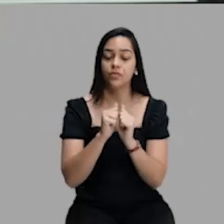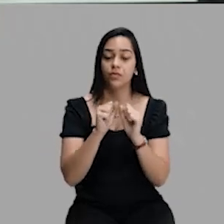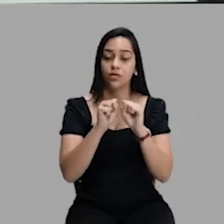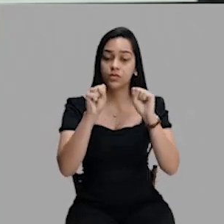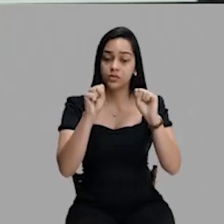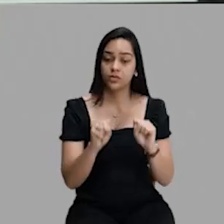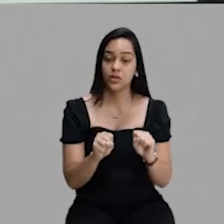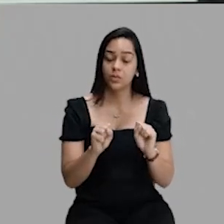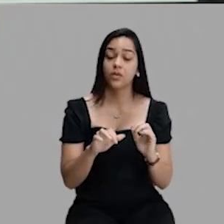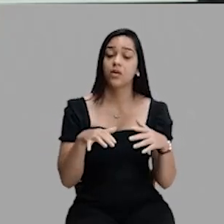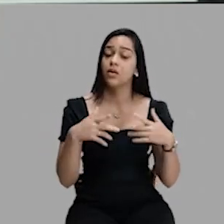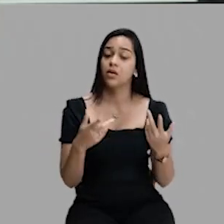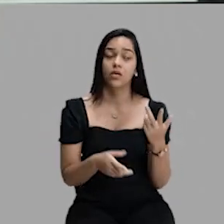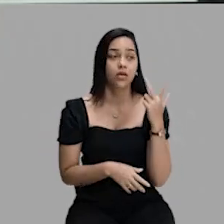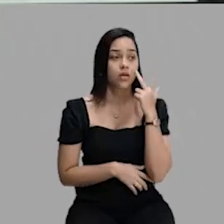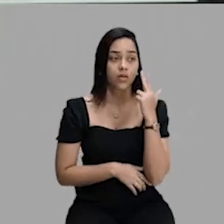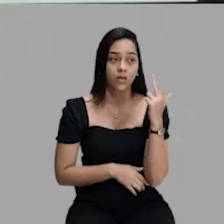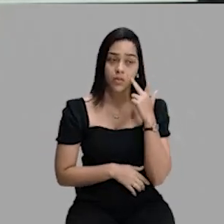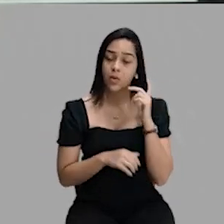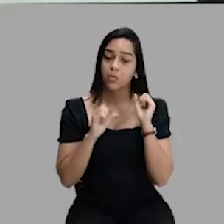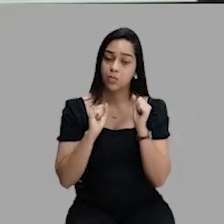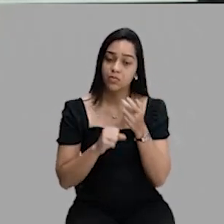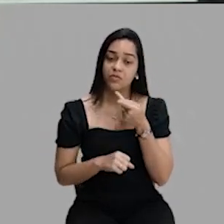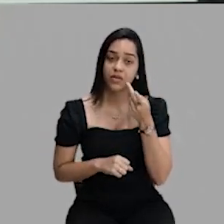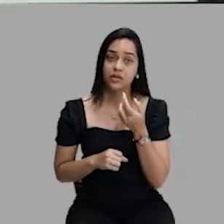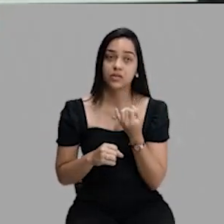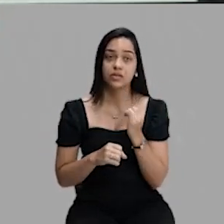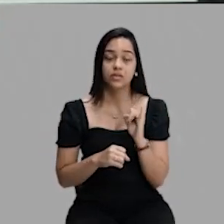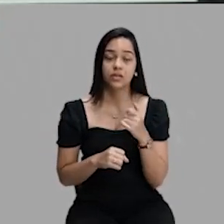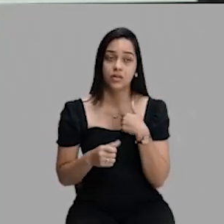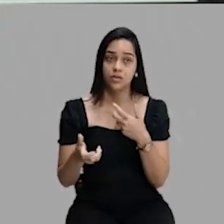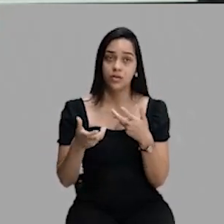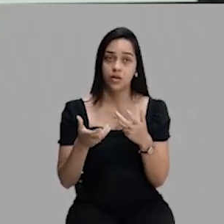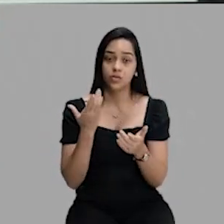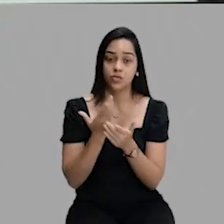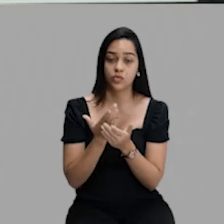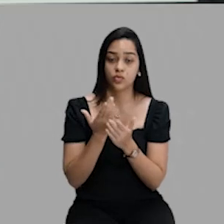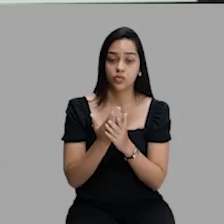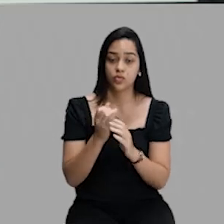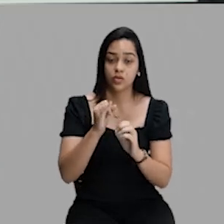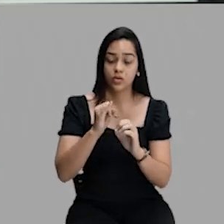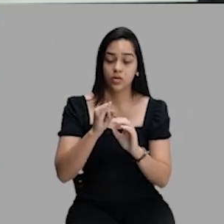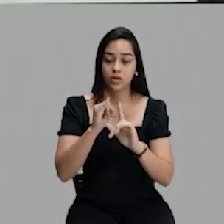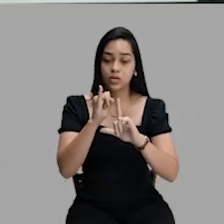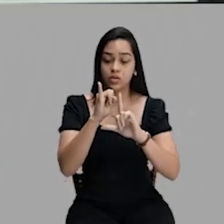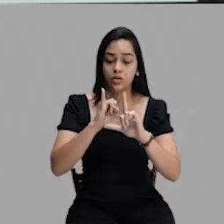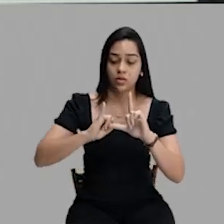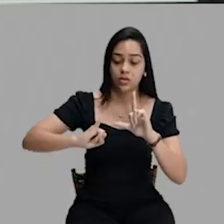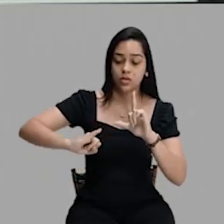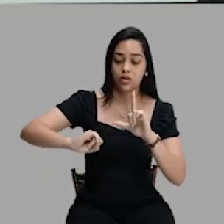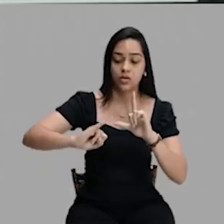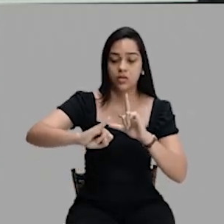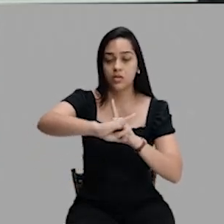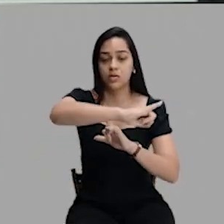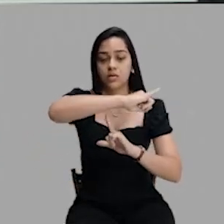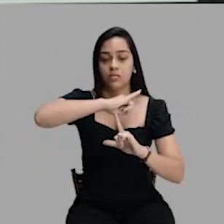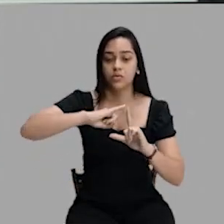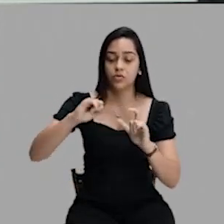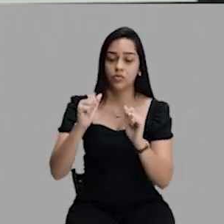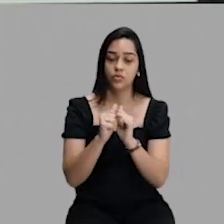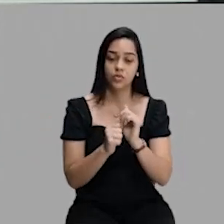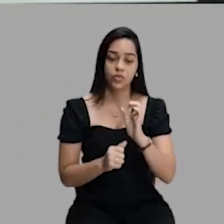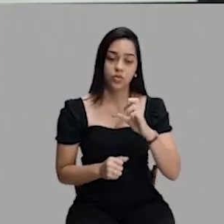sistema de eixos. É o que é mais conveniente se fazer, né? Se eu quero fazer o estudo da elipse, é conveniente que eu coloque o seu centro,